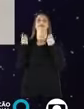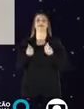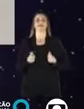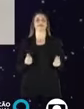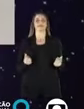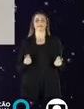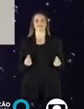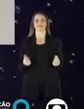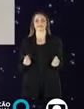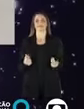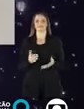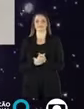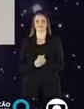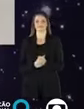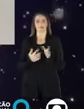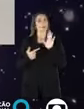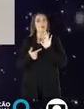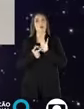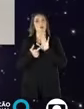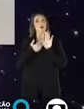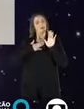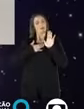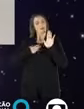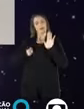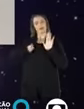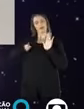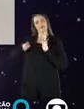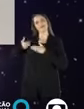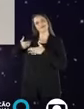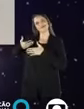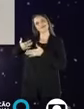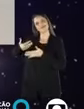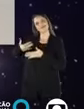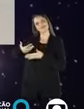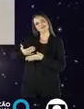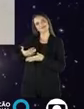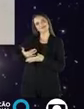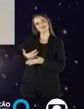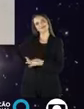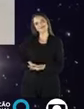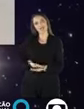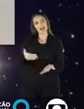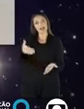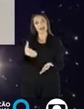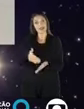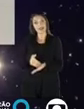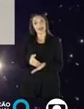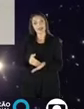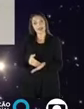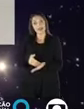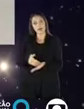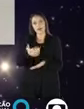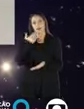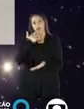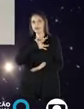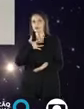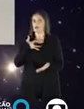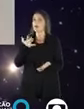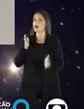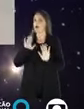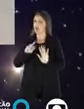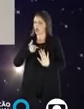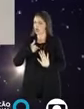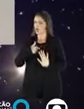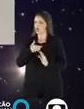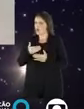é muito, sintetiza muito a minha jornada, né? Assim, até a alimentação saudável. Mas eu comecei